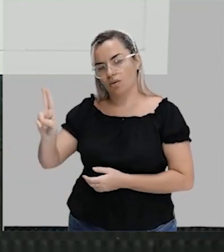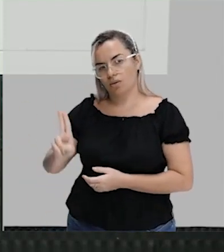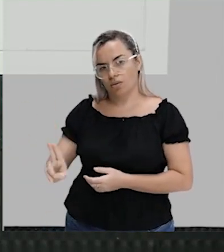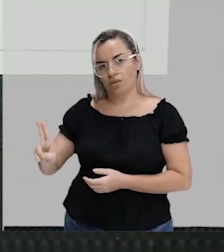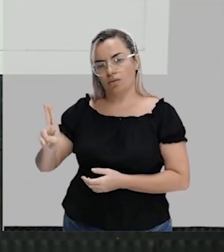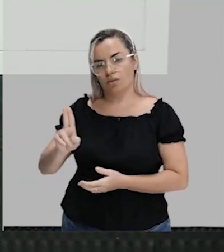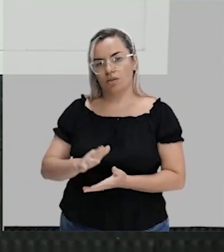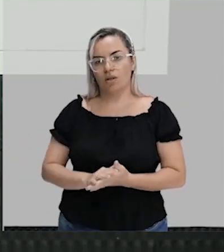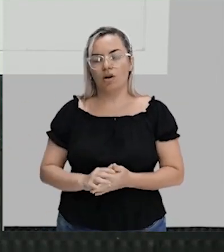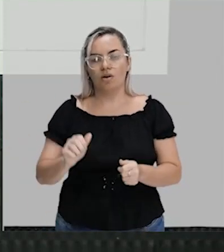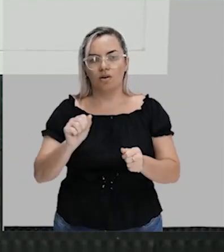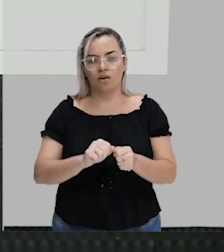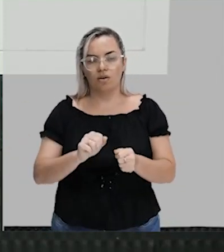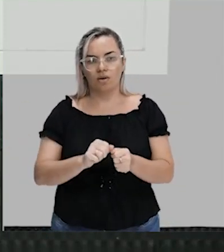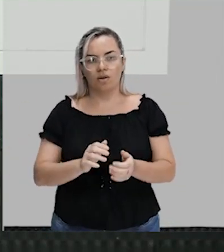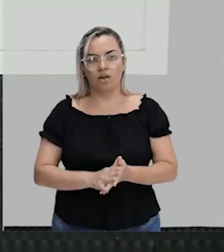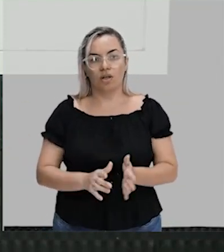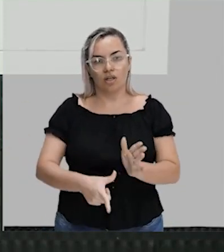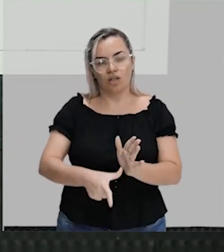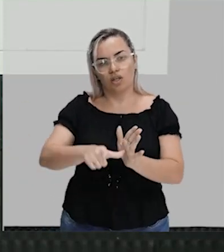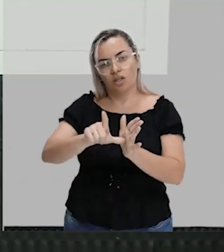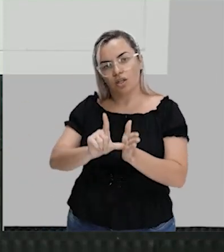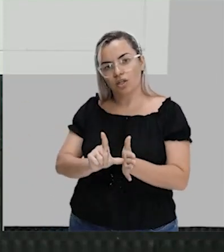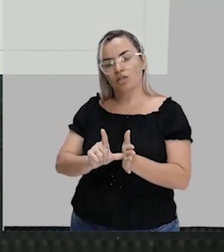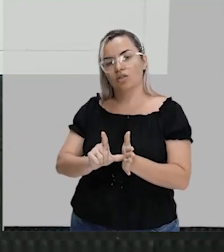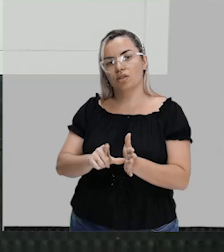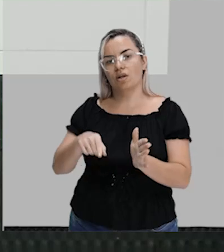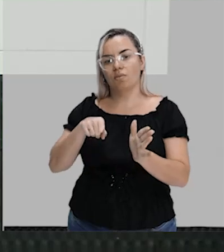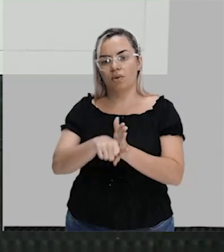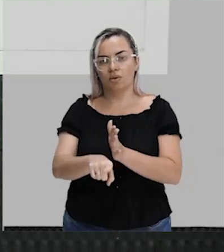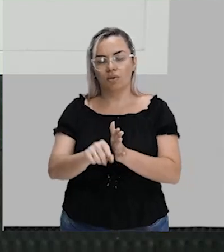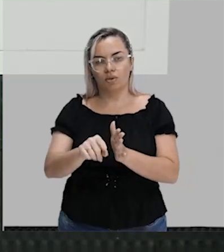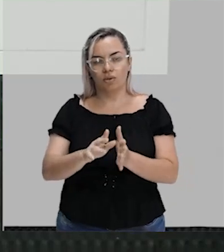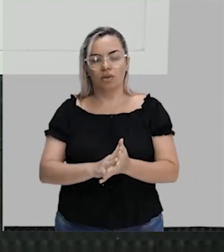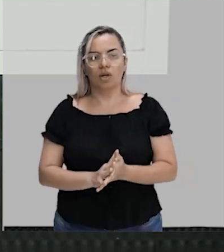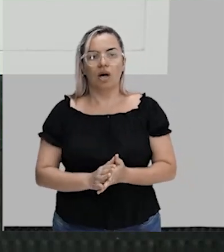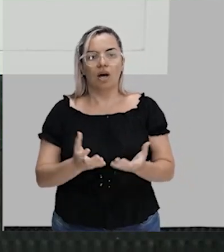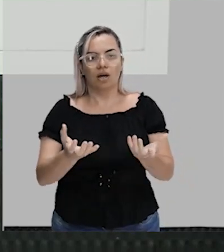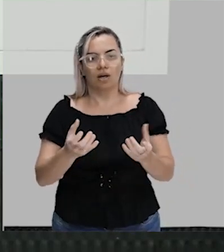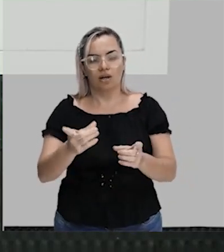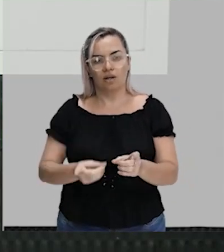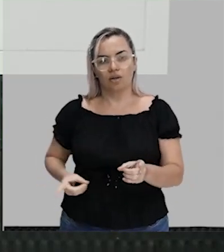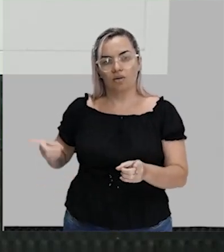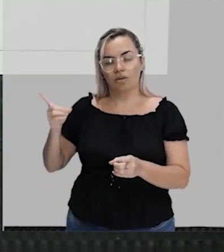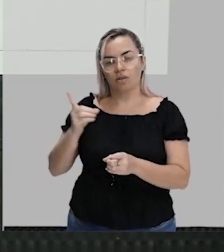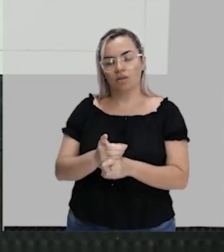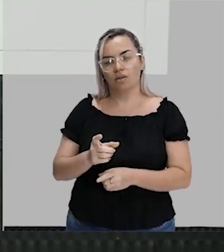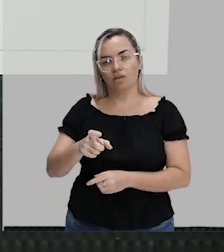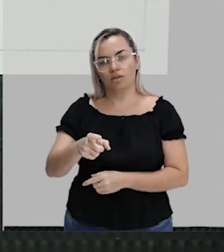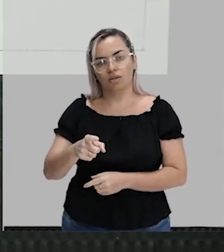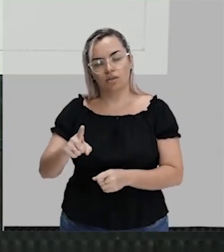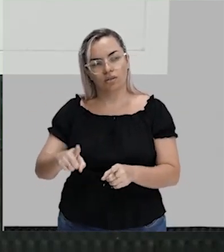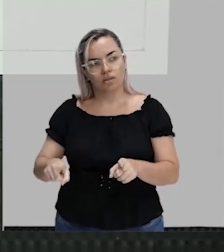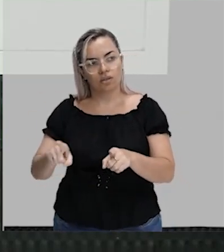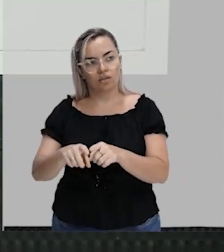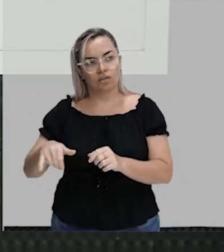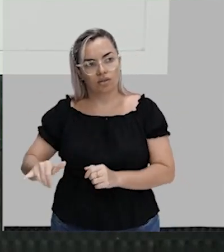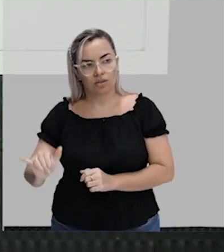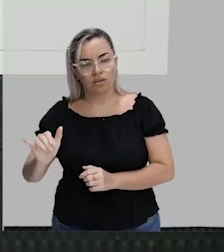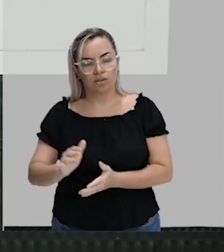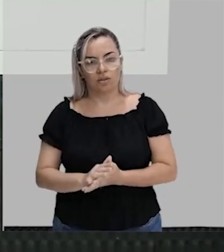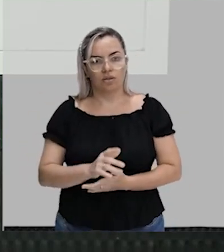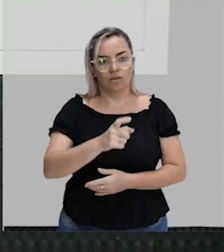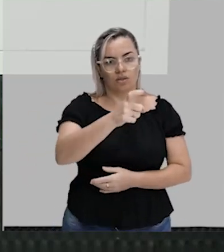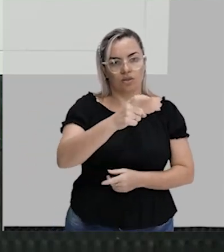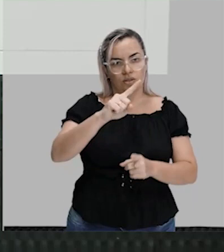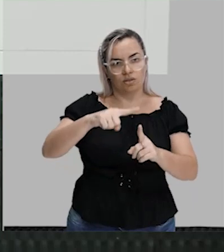coisa que a gente fez na questão anterior tá eu quero encontrar x e y Então veja só e esse x